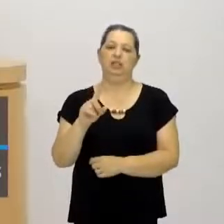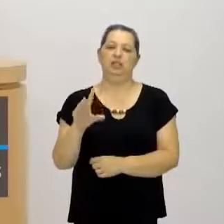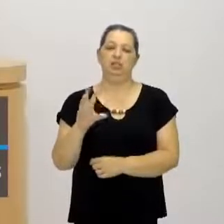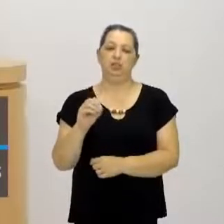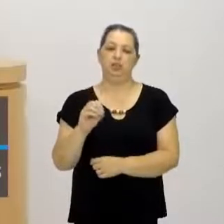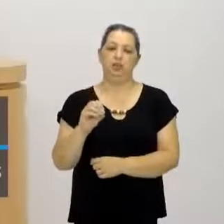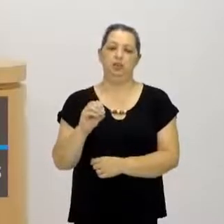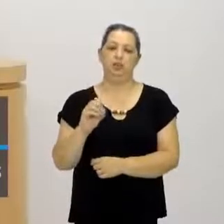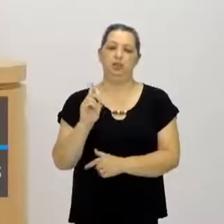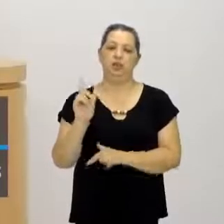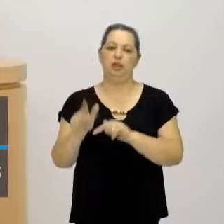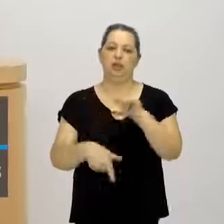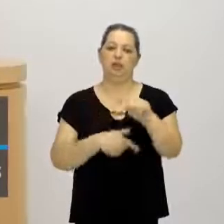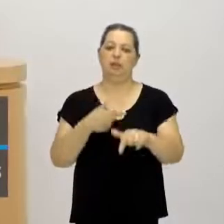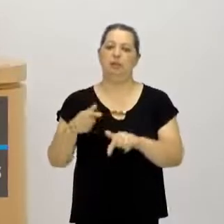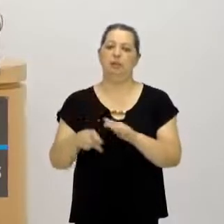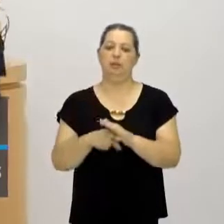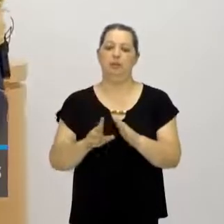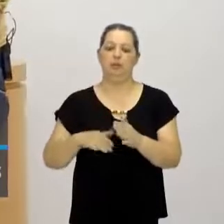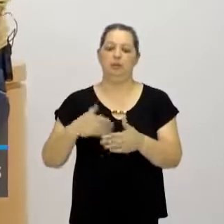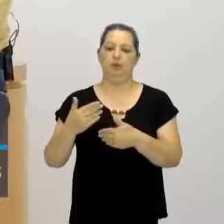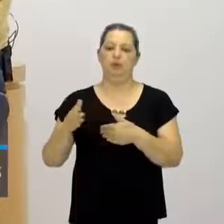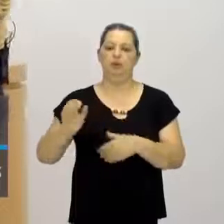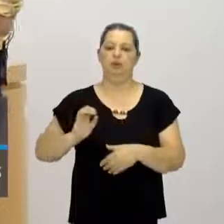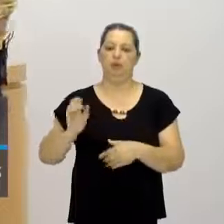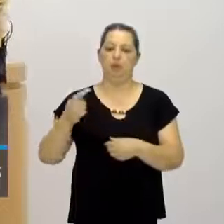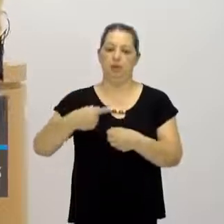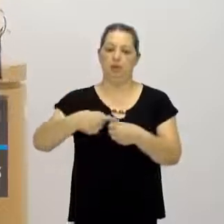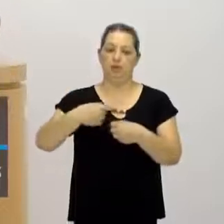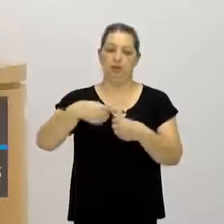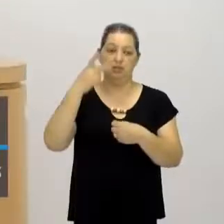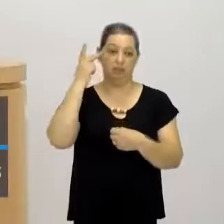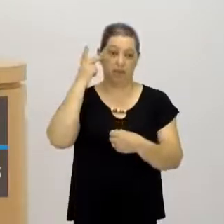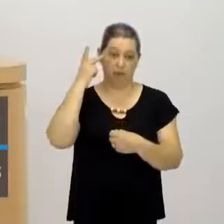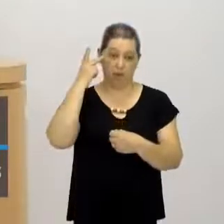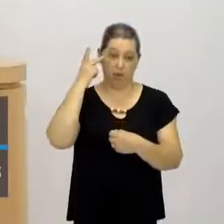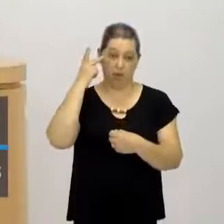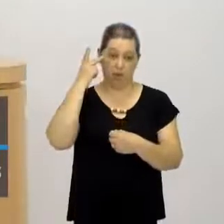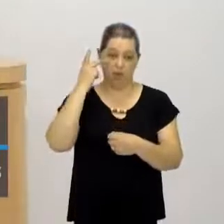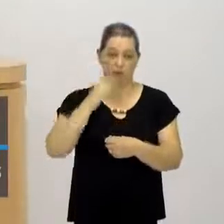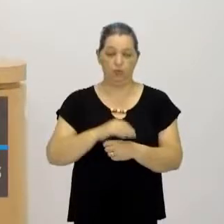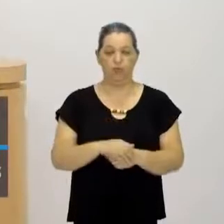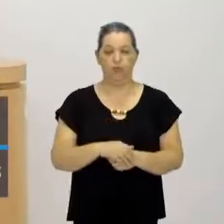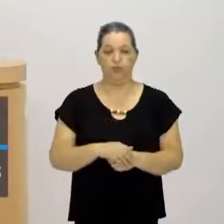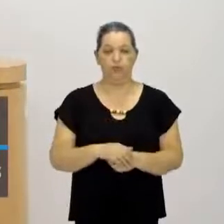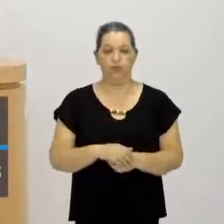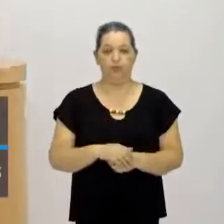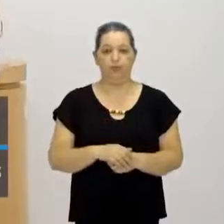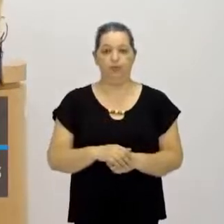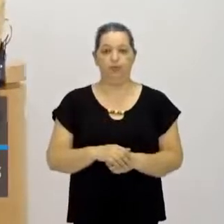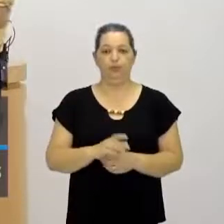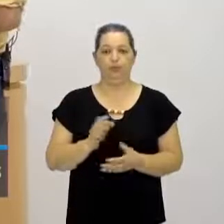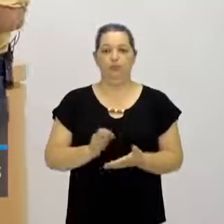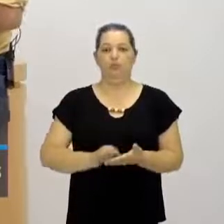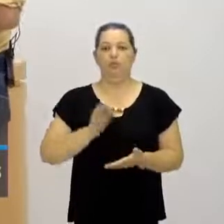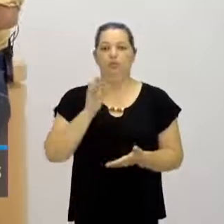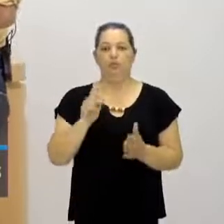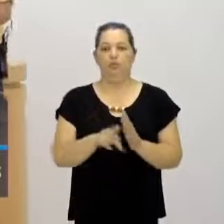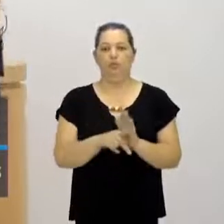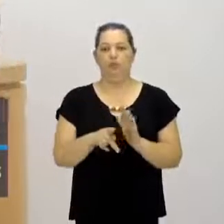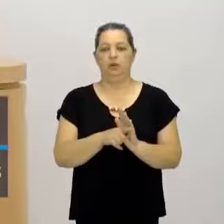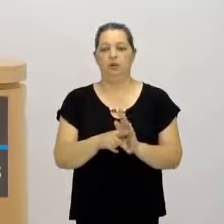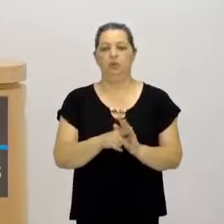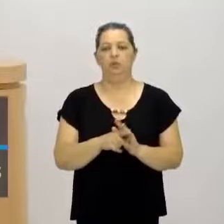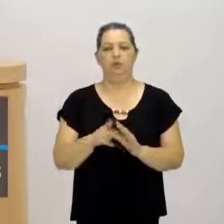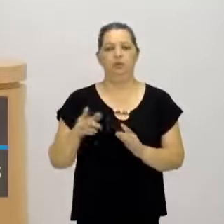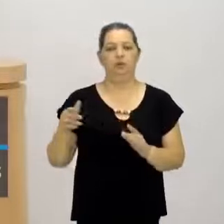de produção de riqueza que foi no interior de São Paulo. O café chega pela Guiana Francesa, entra